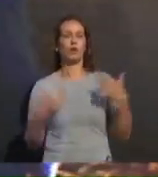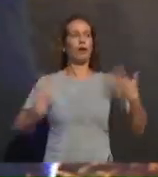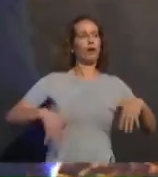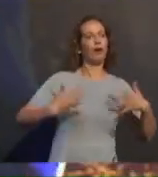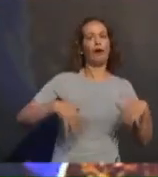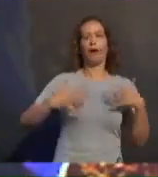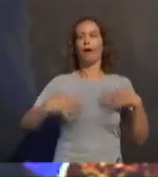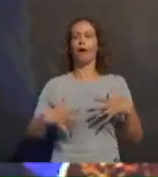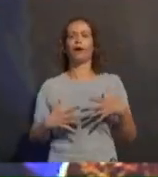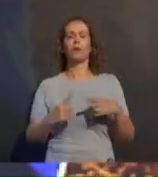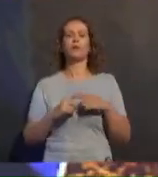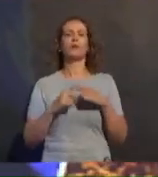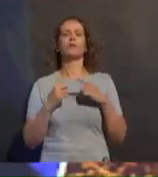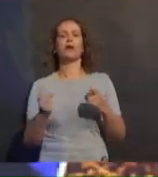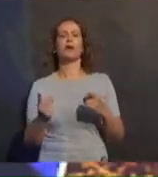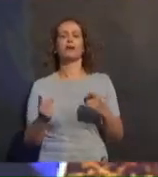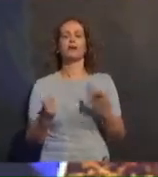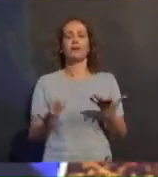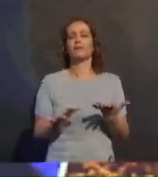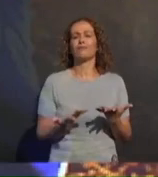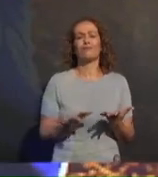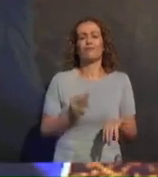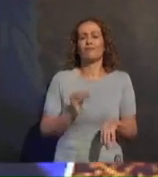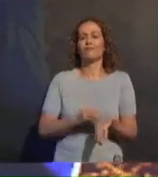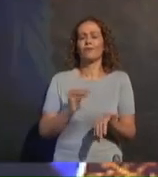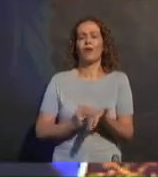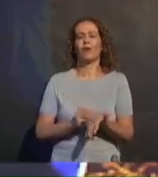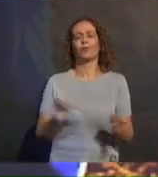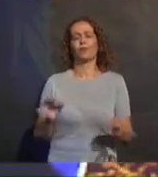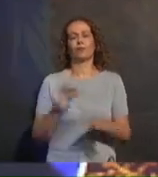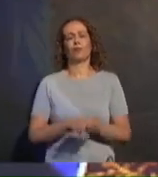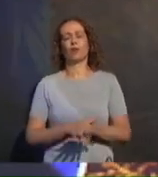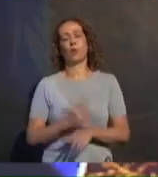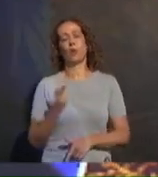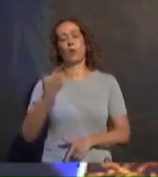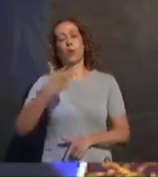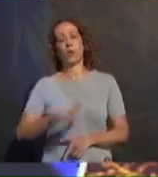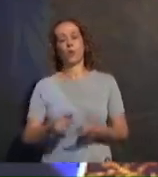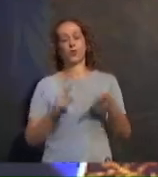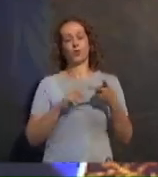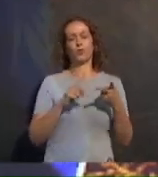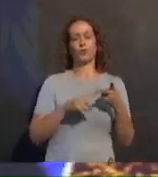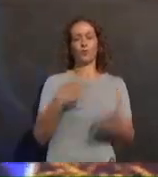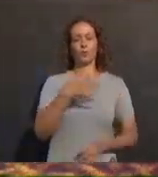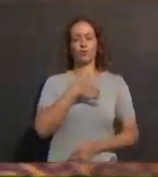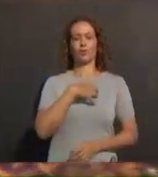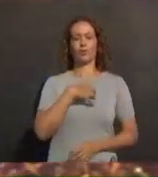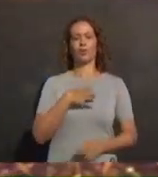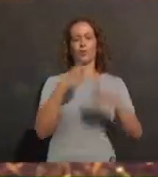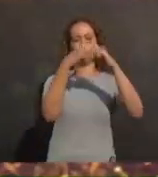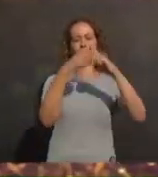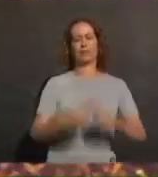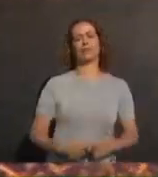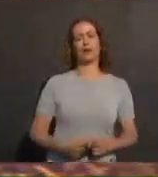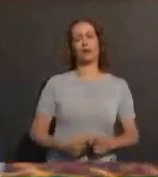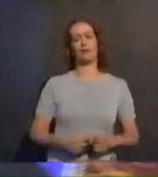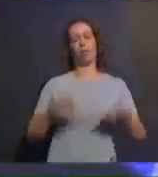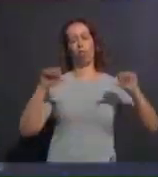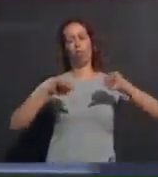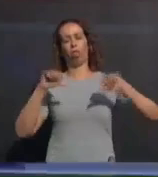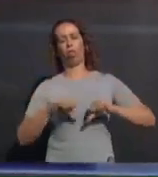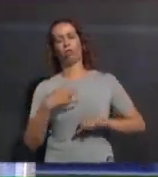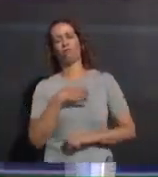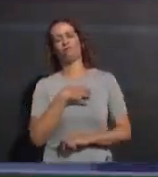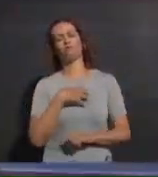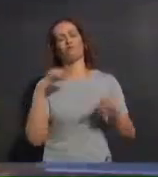termina nada. Segunda coisa que o desequilíbrio faz: sentimento de competição e frustração. Porque você se vê competindo com as